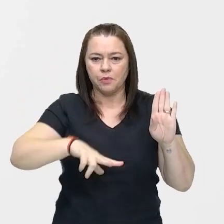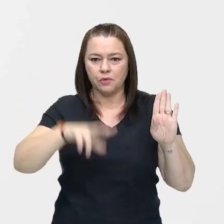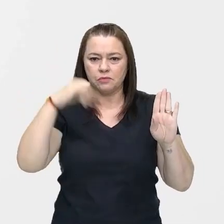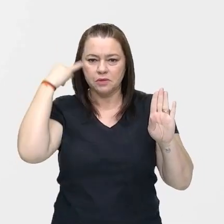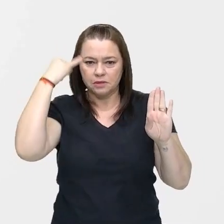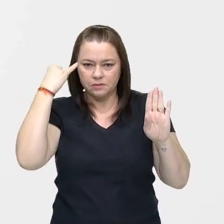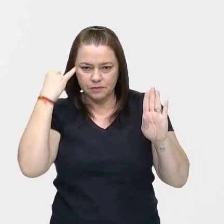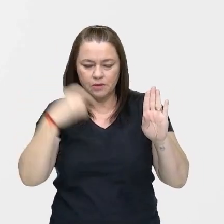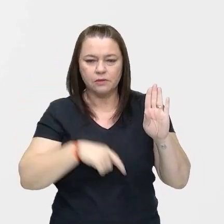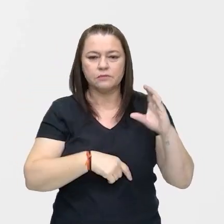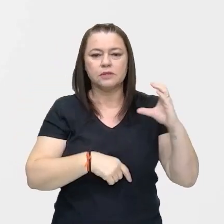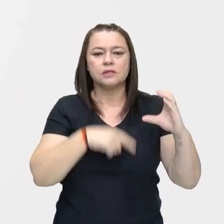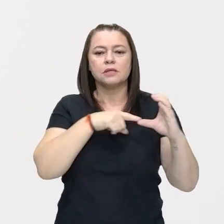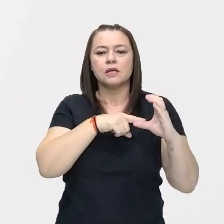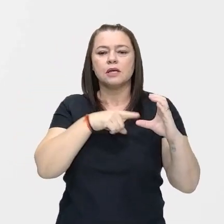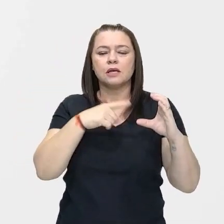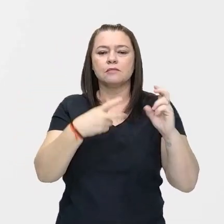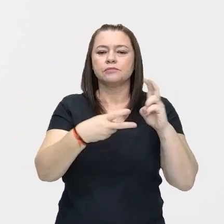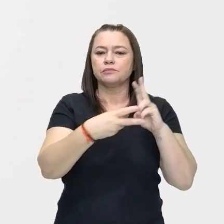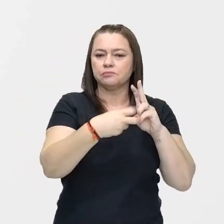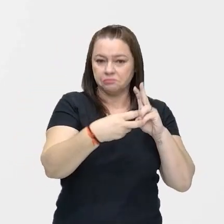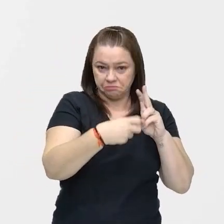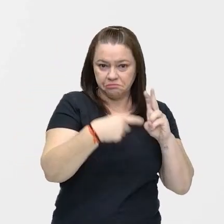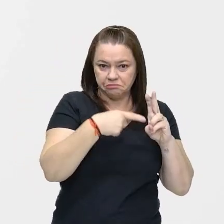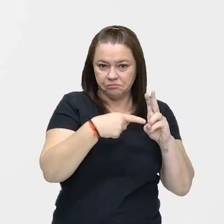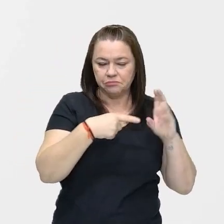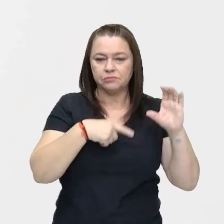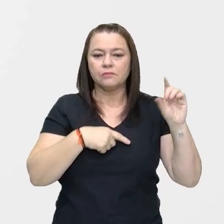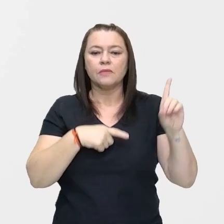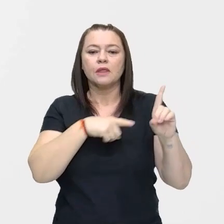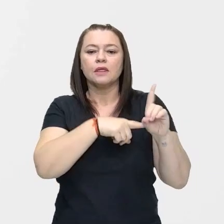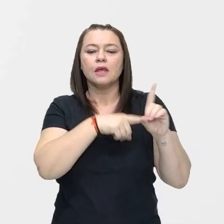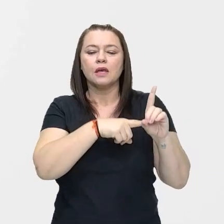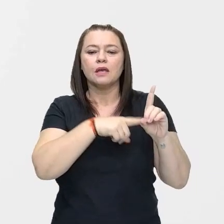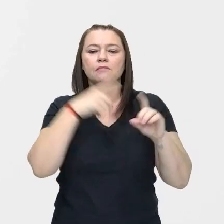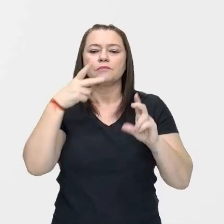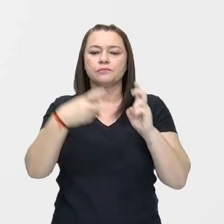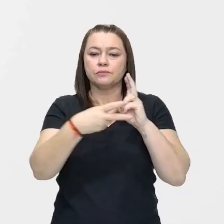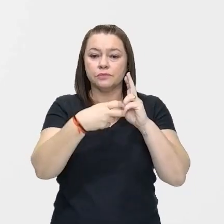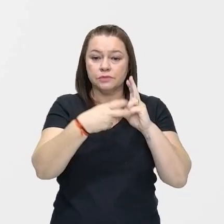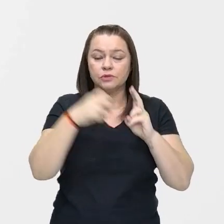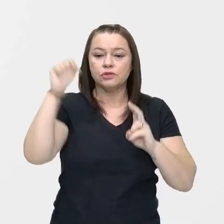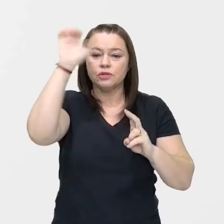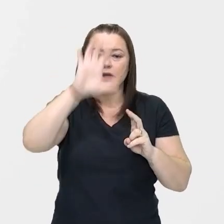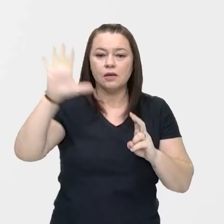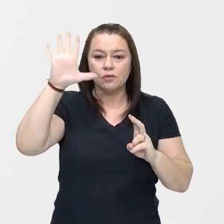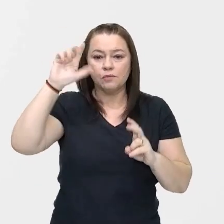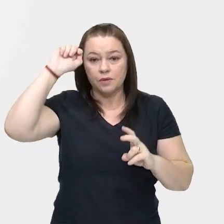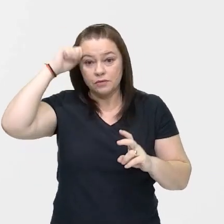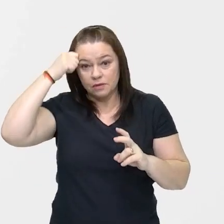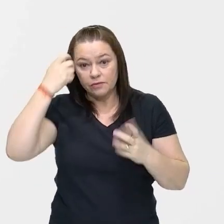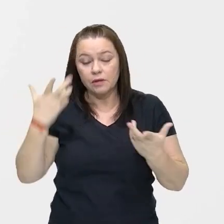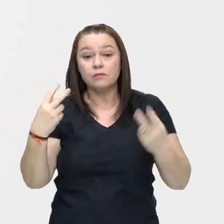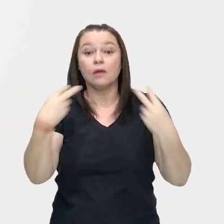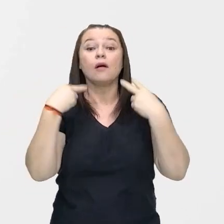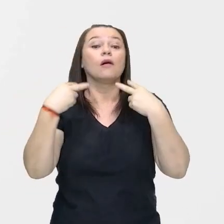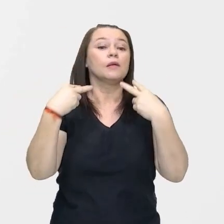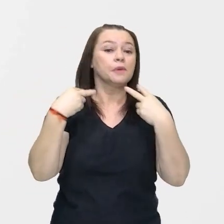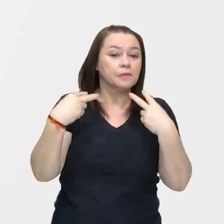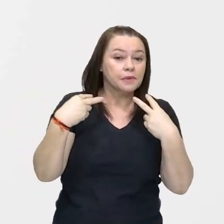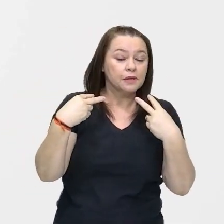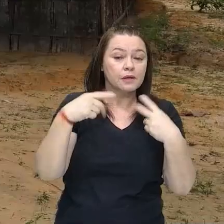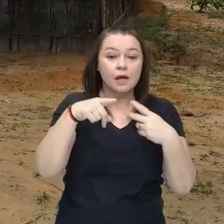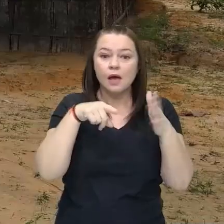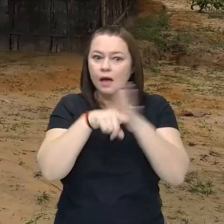e espanhóis. C, indígenas. Letra D, indígenas, europeus e africanos. Olha aqui para mim.